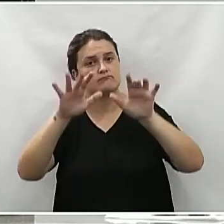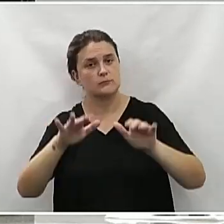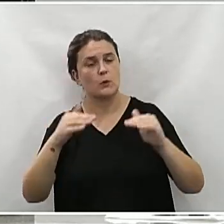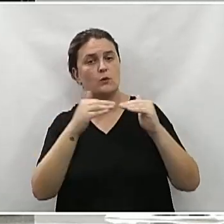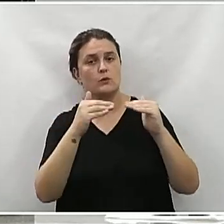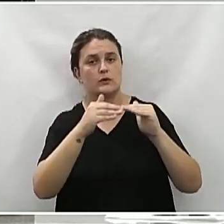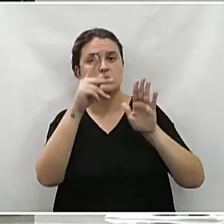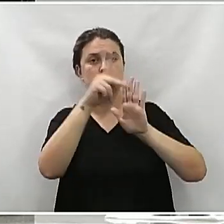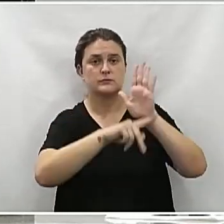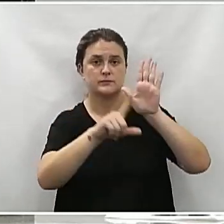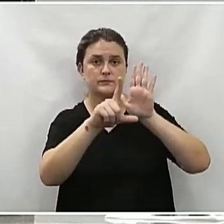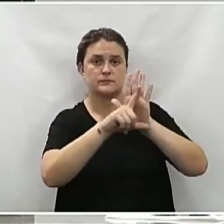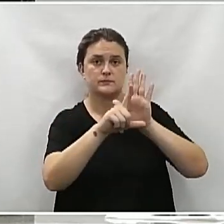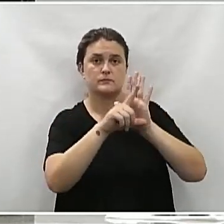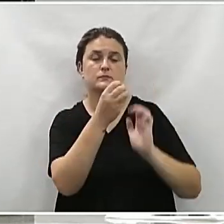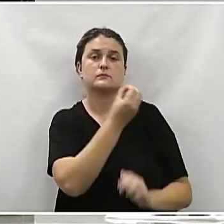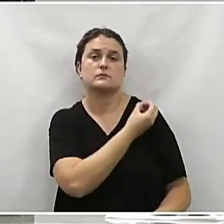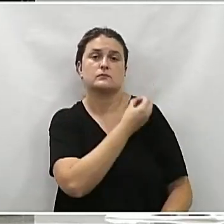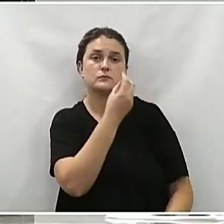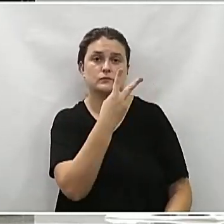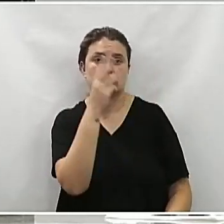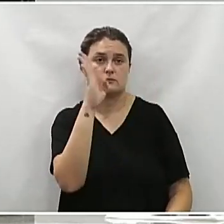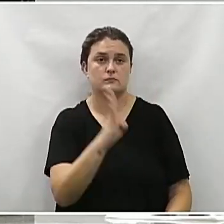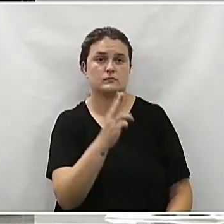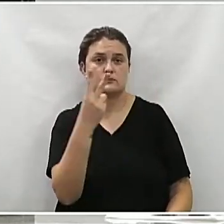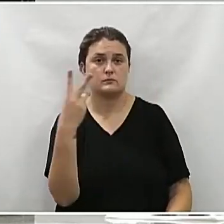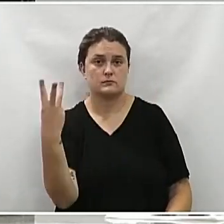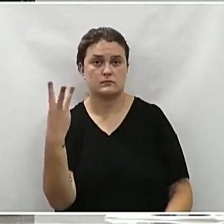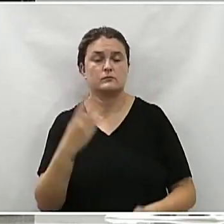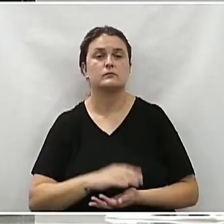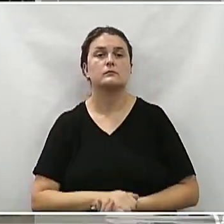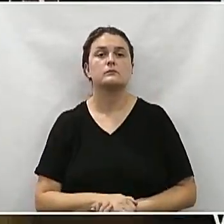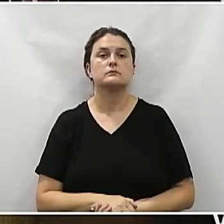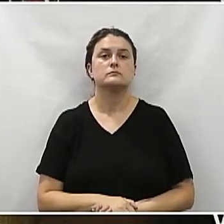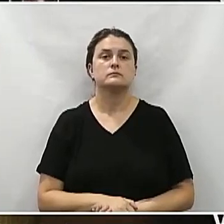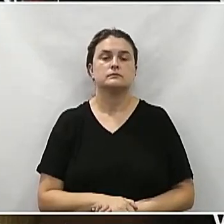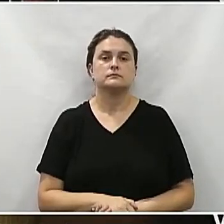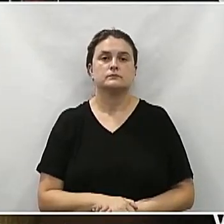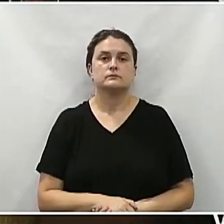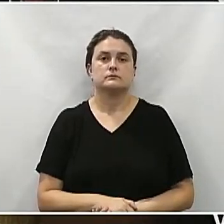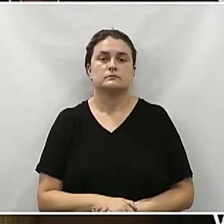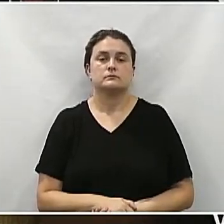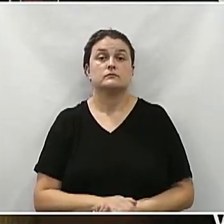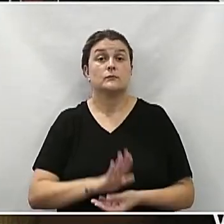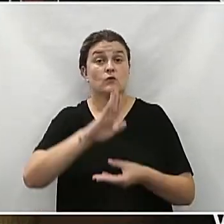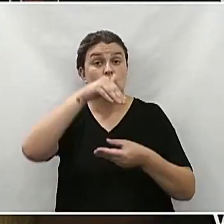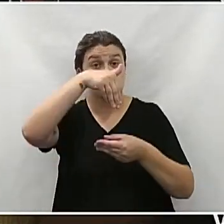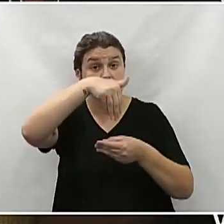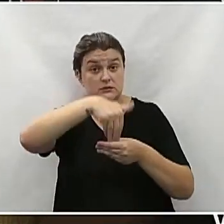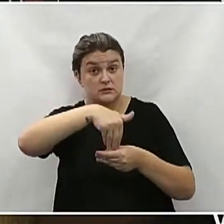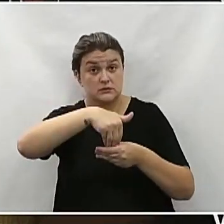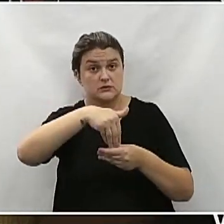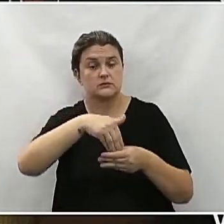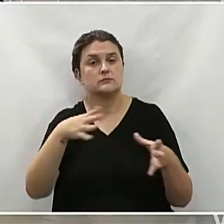Final, favorável ao projeto de lei ordinária de número 2 de 2023. Votação do parecer fundamentado da